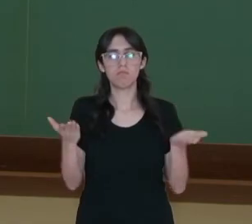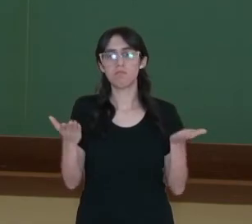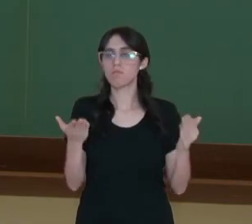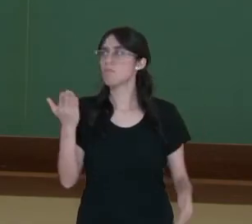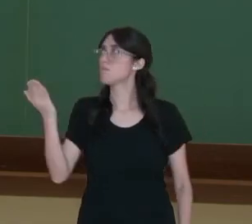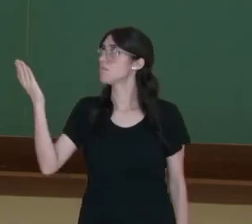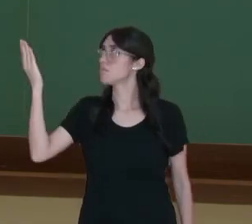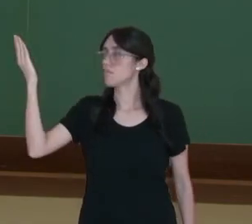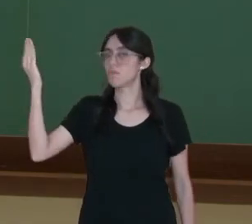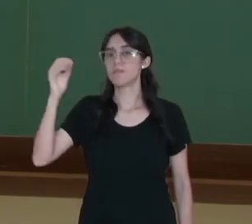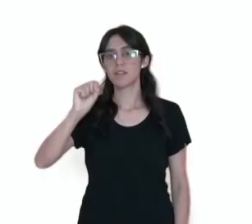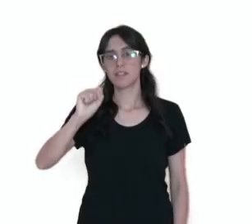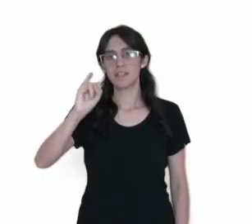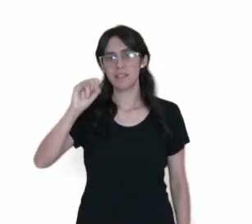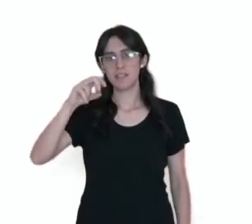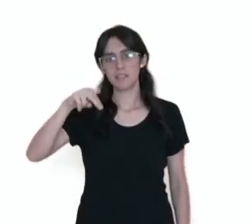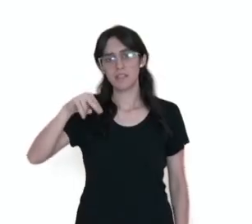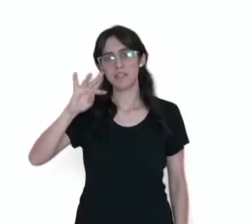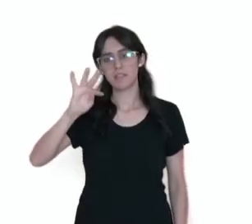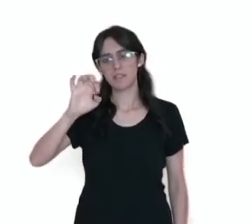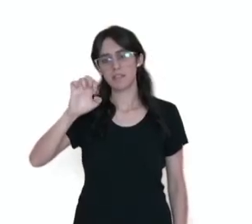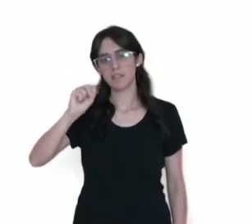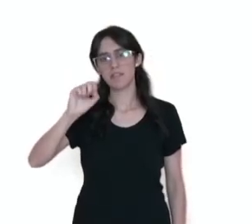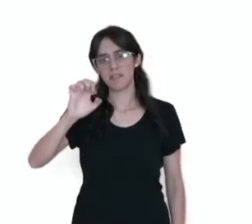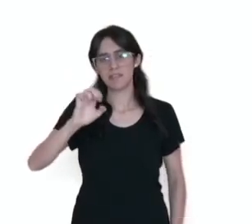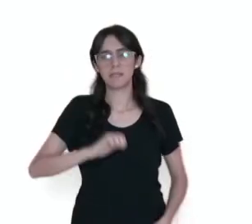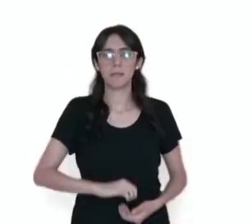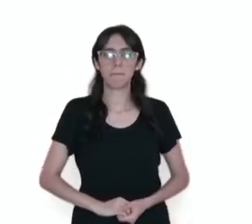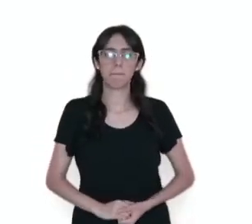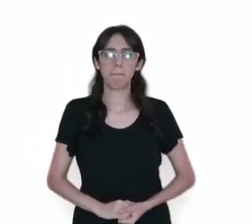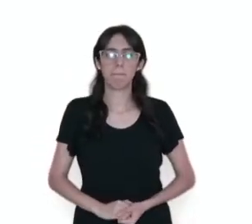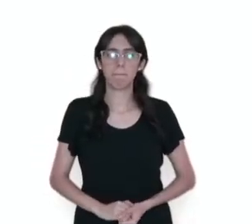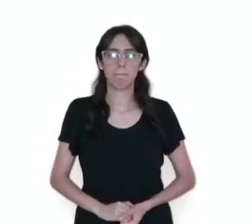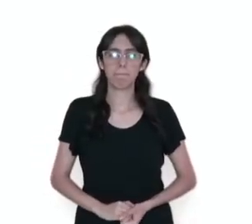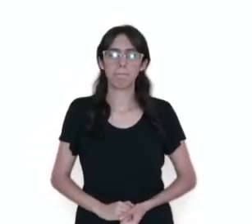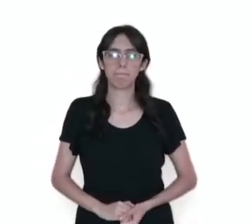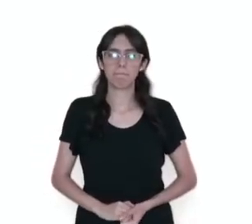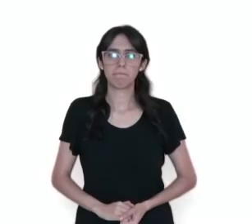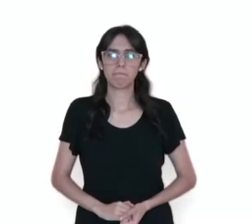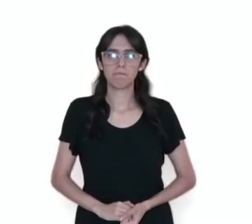síntese, duas substâncias formando uma.